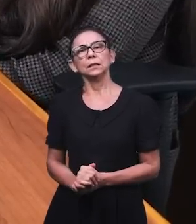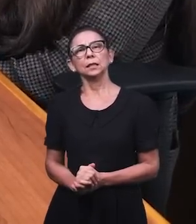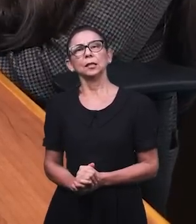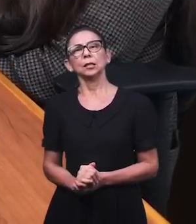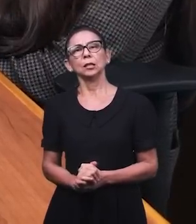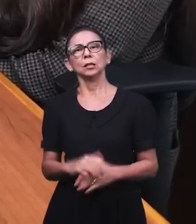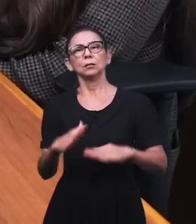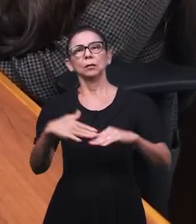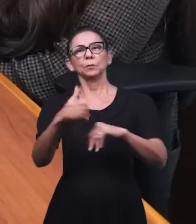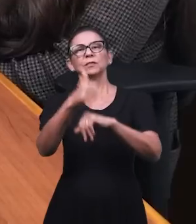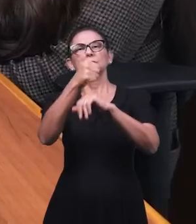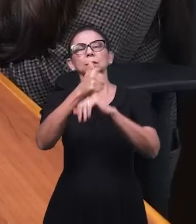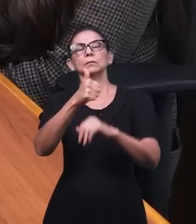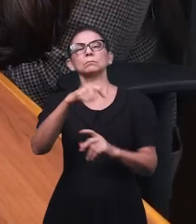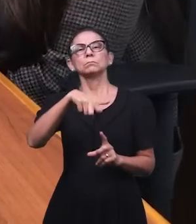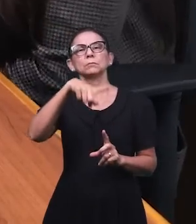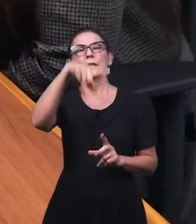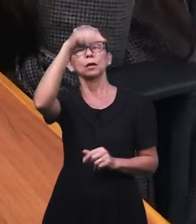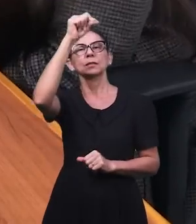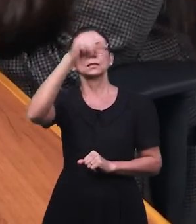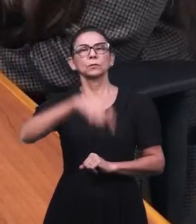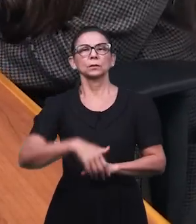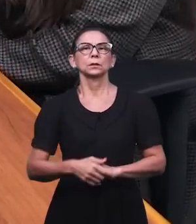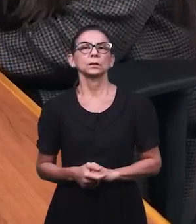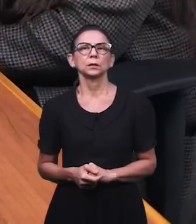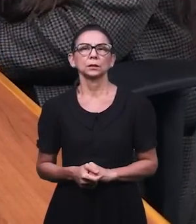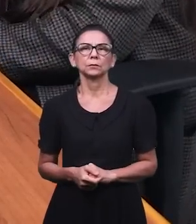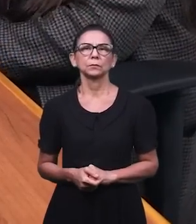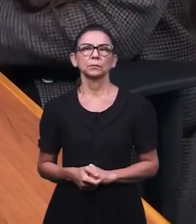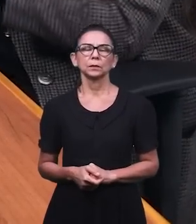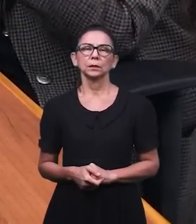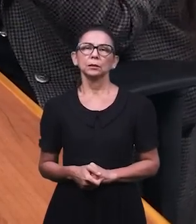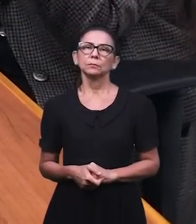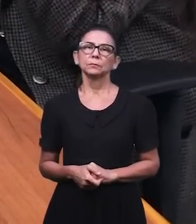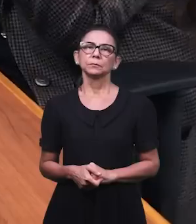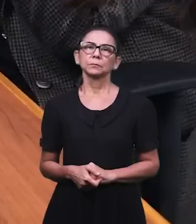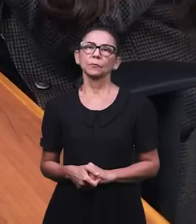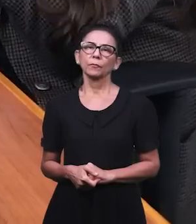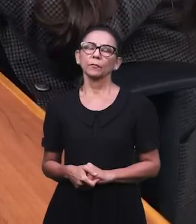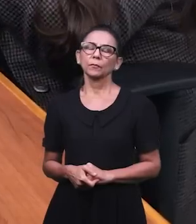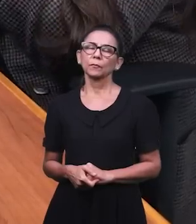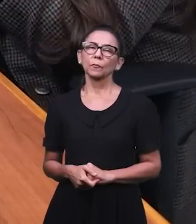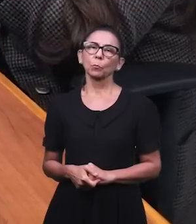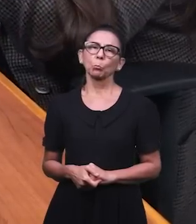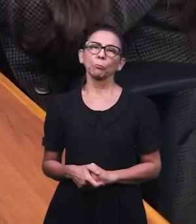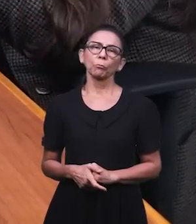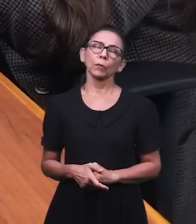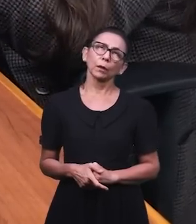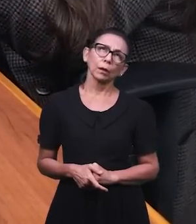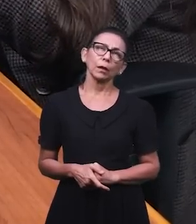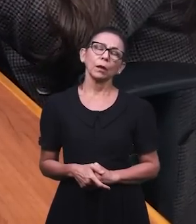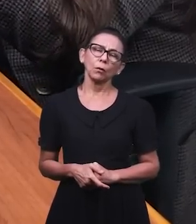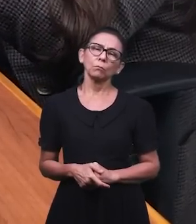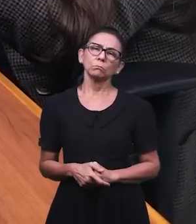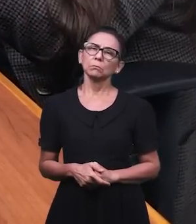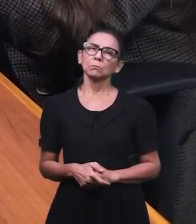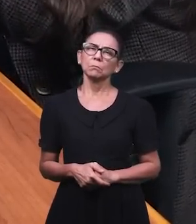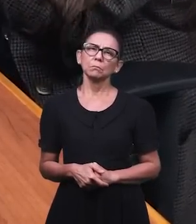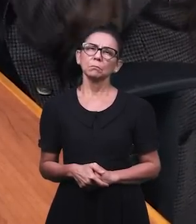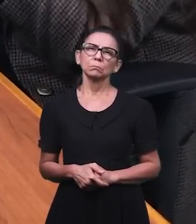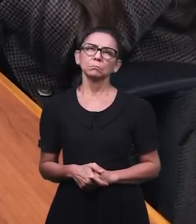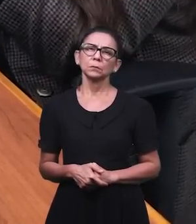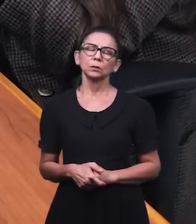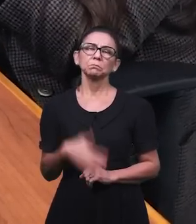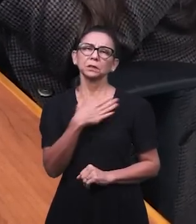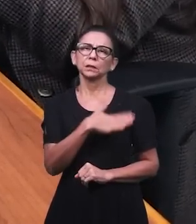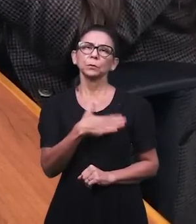direito, acho que foi recíproco. Tem que falar que foi recíproco. Porque foi algo, mão dupla. Eu amei o direito e eu acho que eu me dei